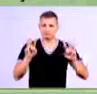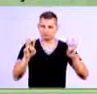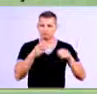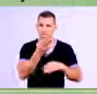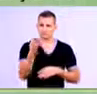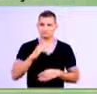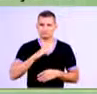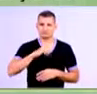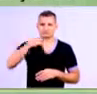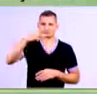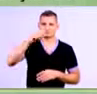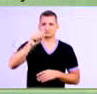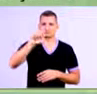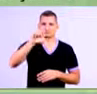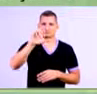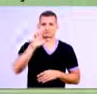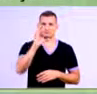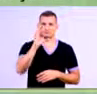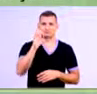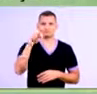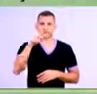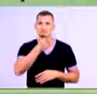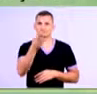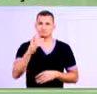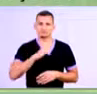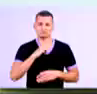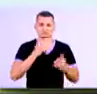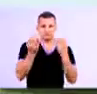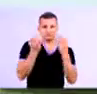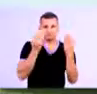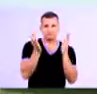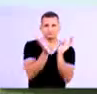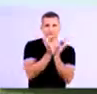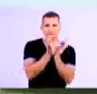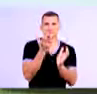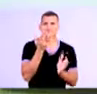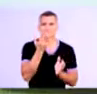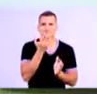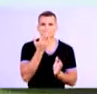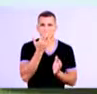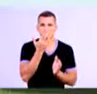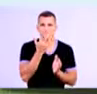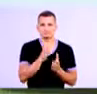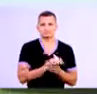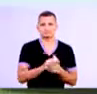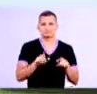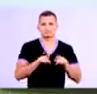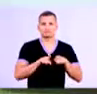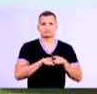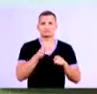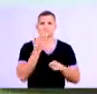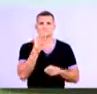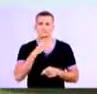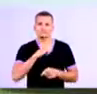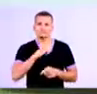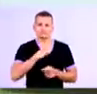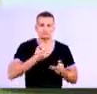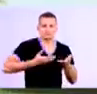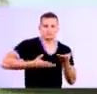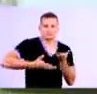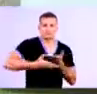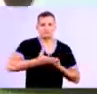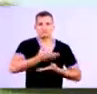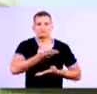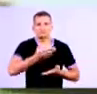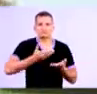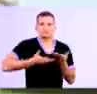o Paleton lá, que vocês tinham condições de comparar, né? Definir um grupo de cores e definindo as cores que se harmonizavam para,